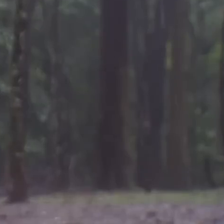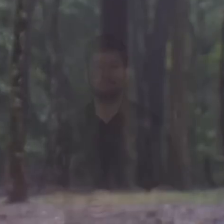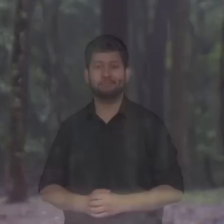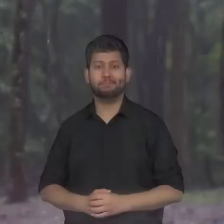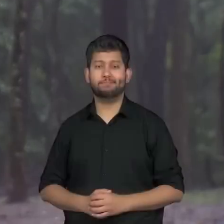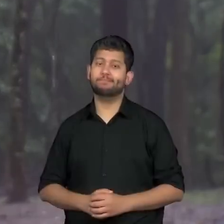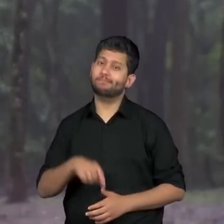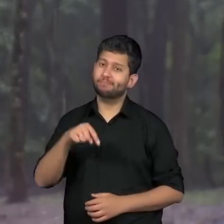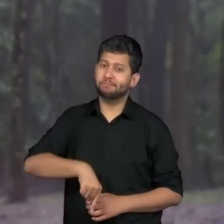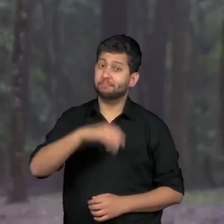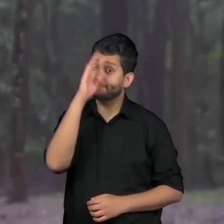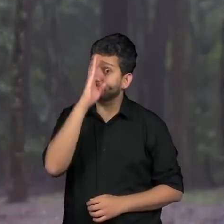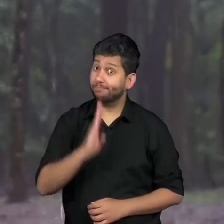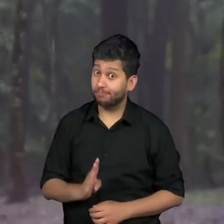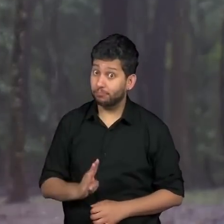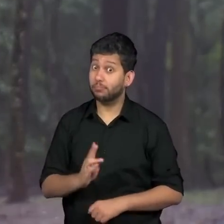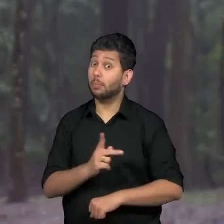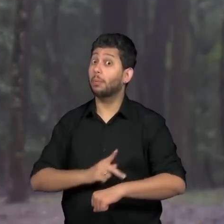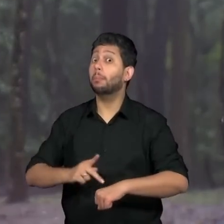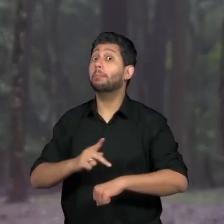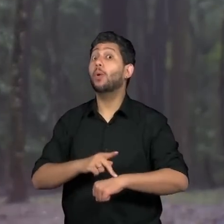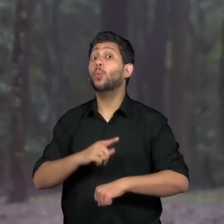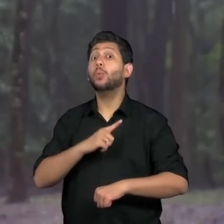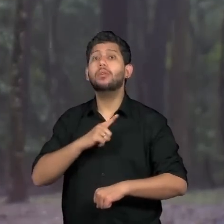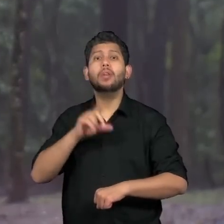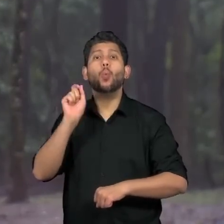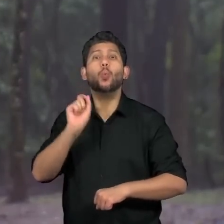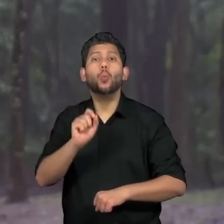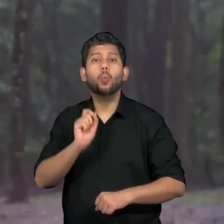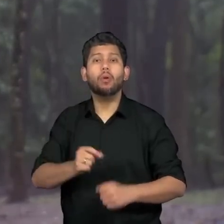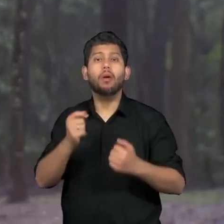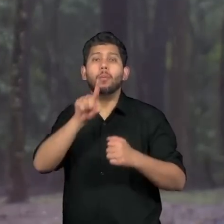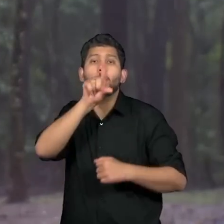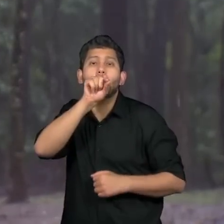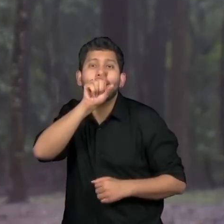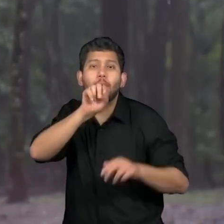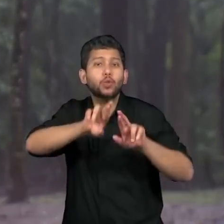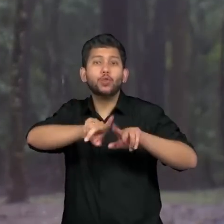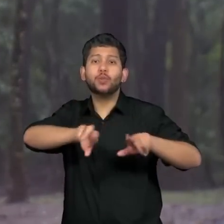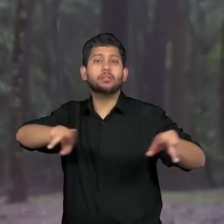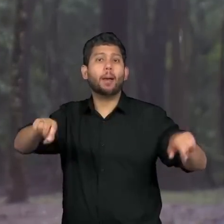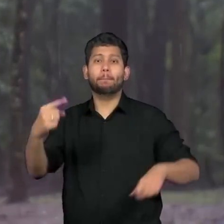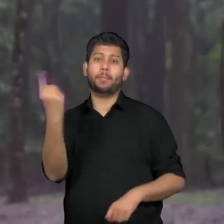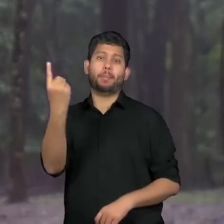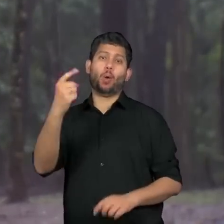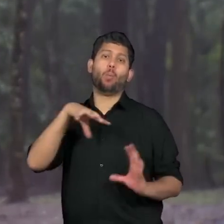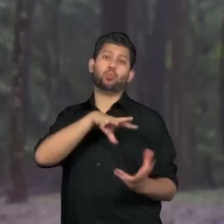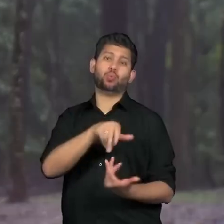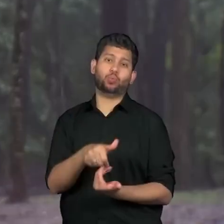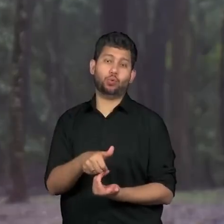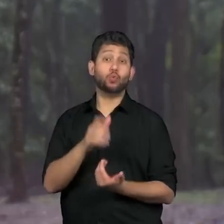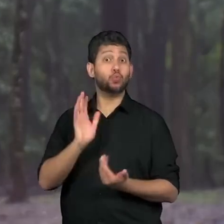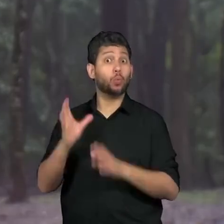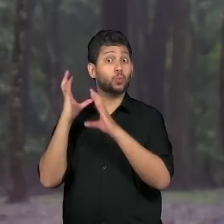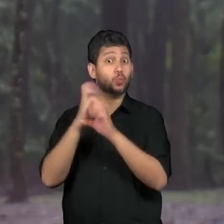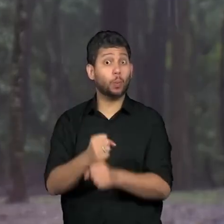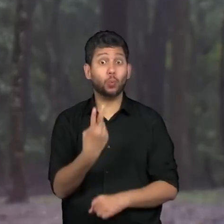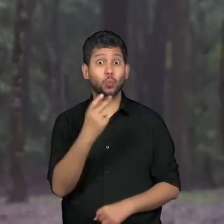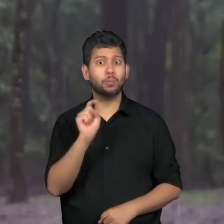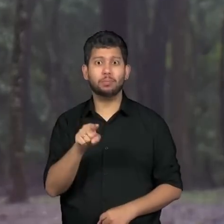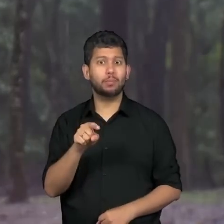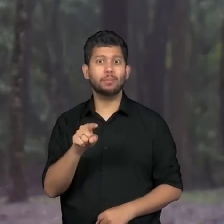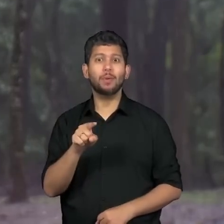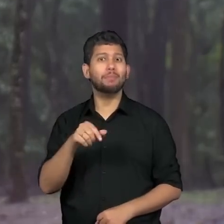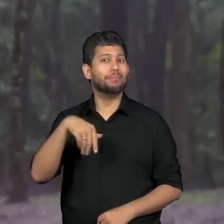O Brasil é um dos países com maior diversidade de aves do mundo, com quase 2.000 espécies.